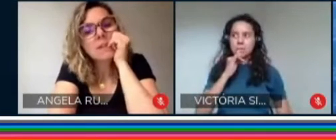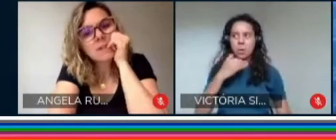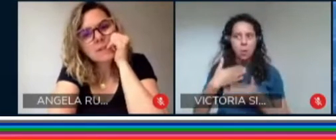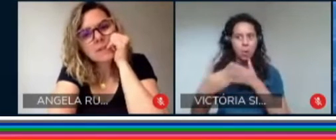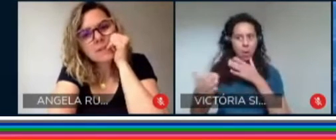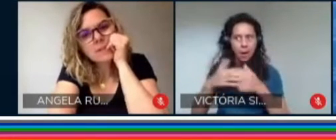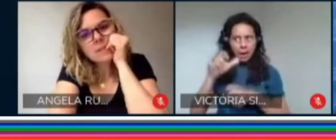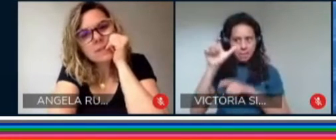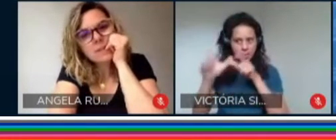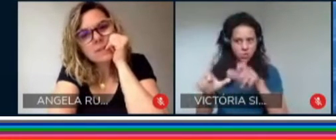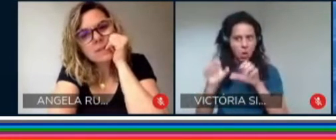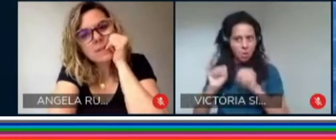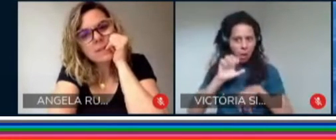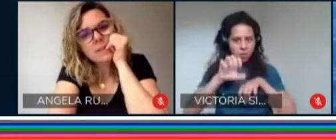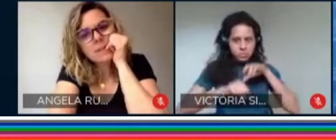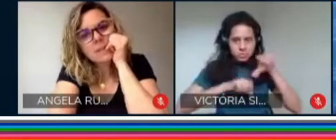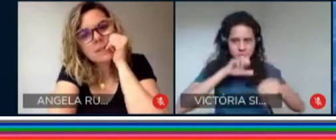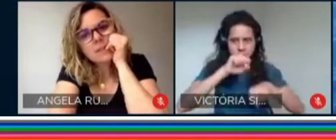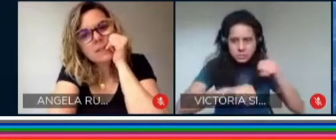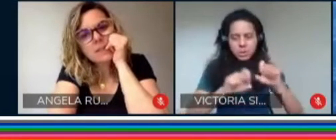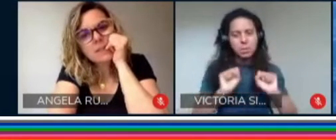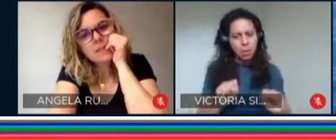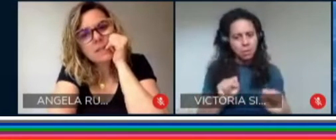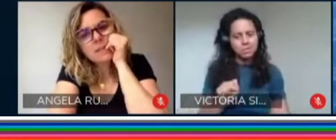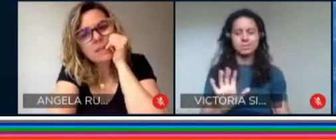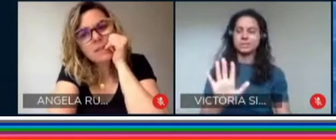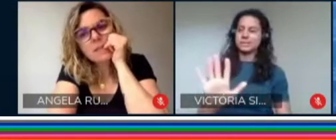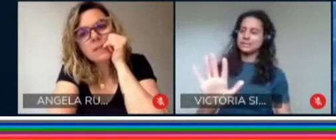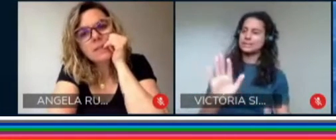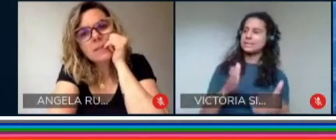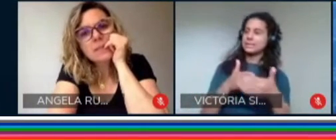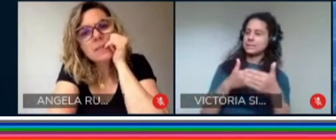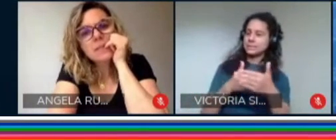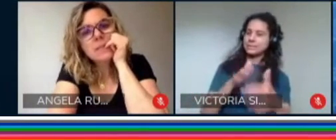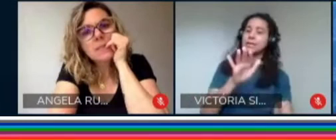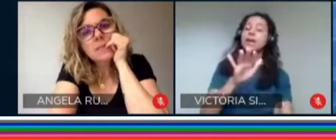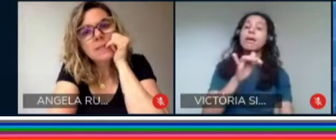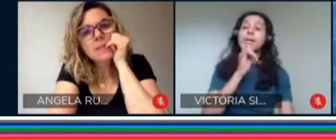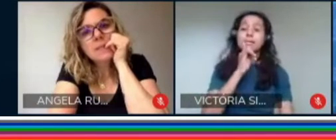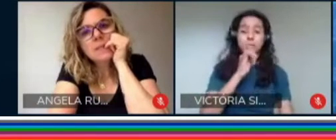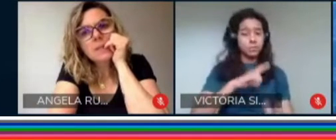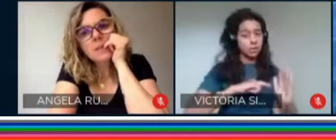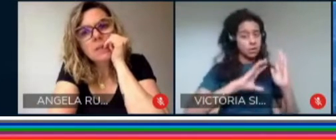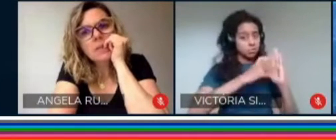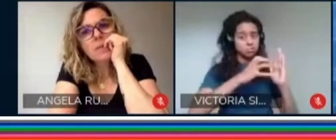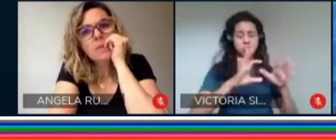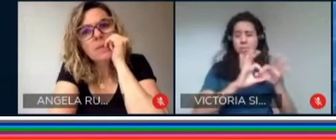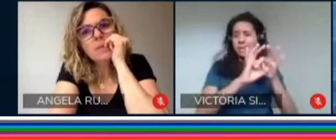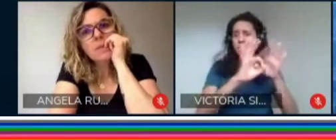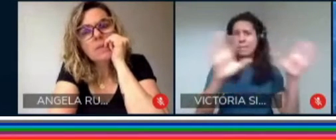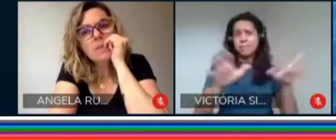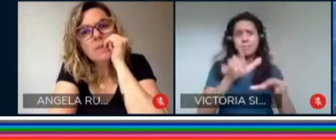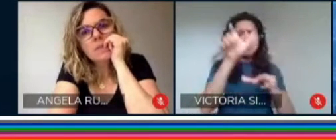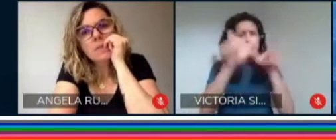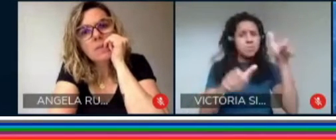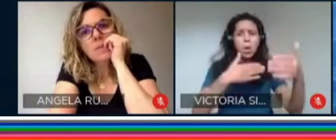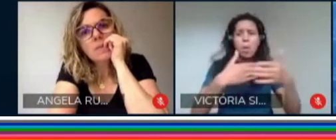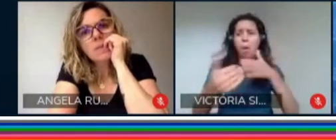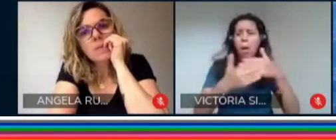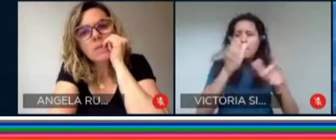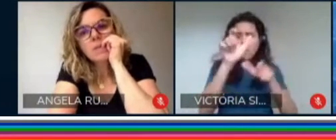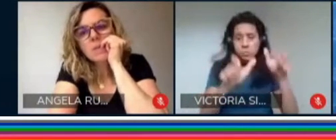as bases de dados, como, por exemplo, algumas delas são de acesso aberto, algumas delas permitem acesso pelo